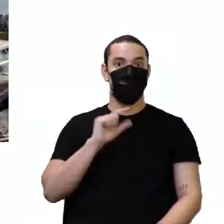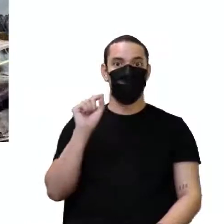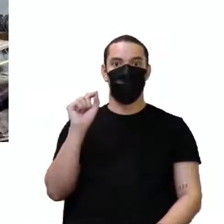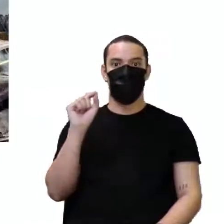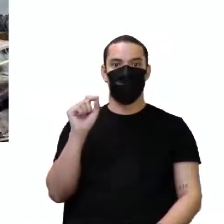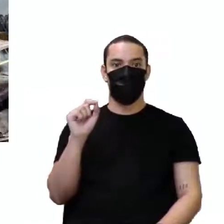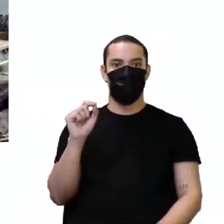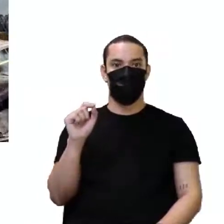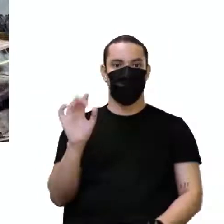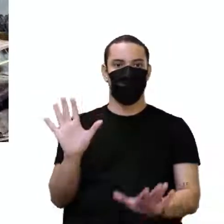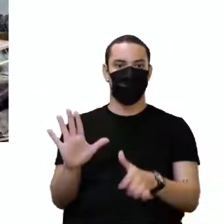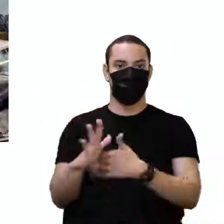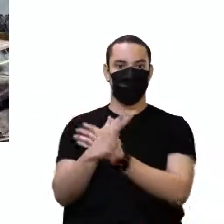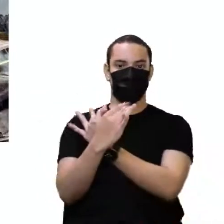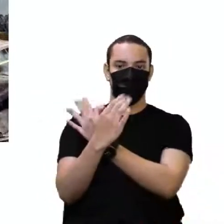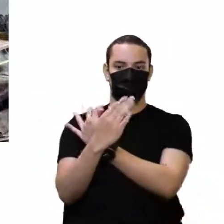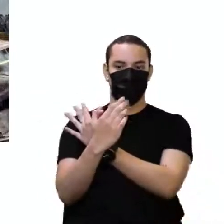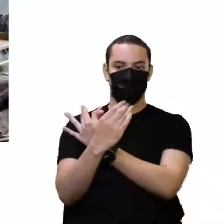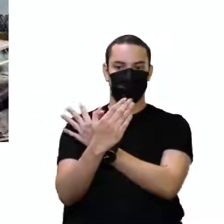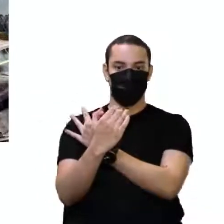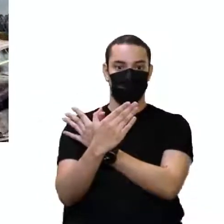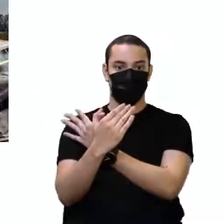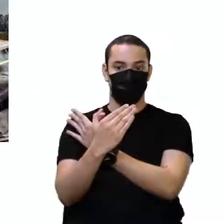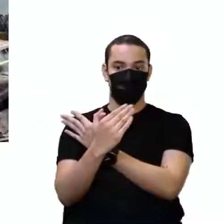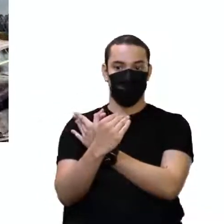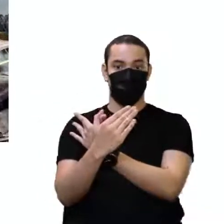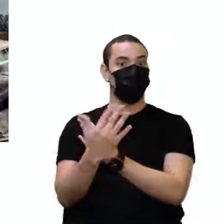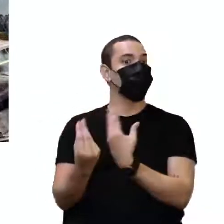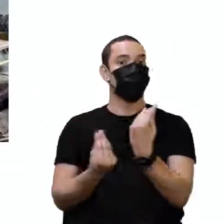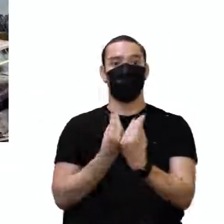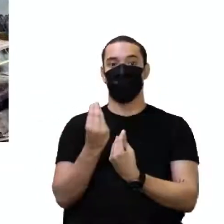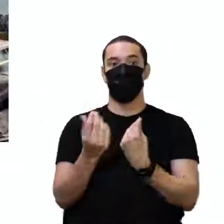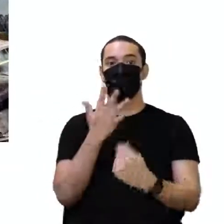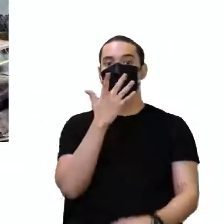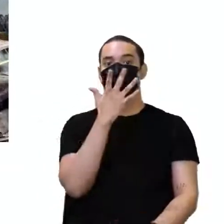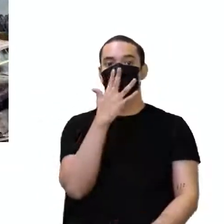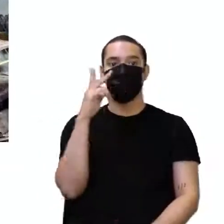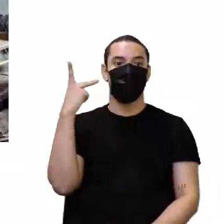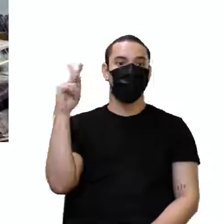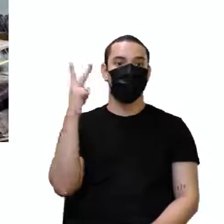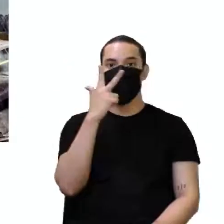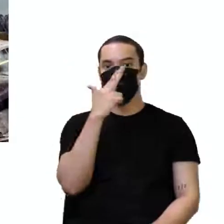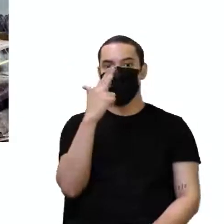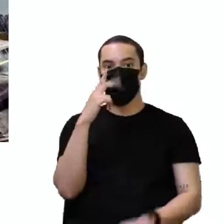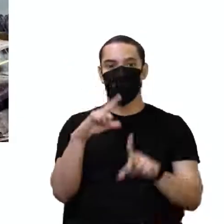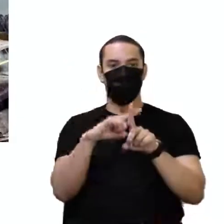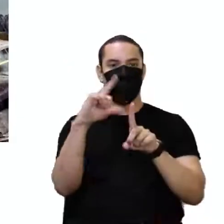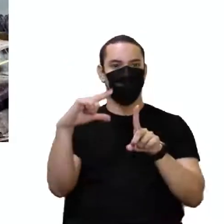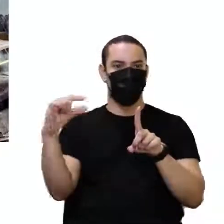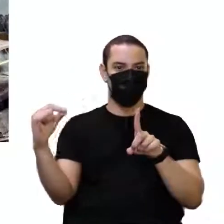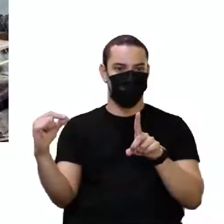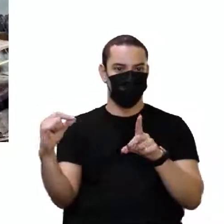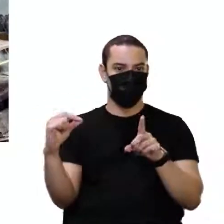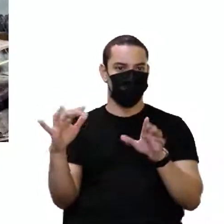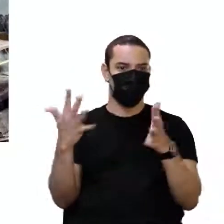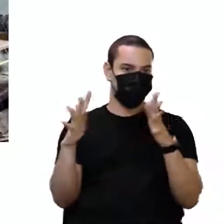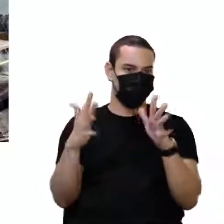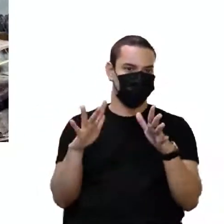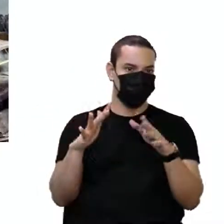borboletinha, tá? Uma borboletinha com a tonalidade aí, eu acho que não é folha, né?